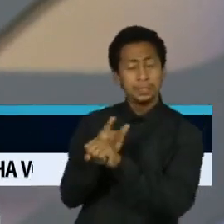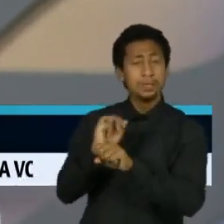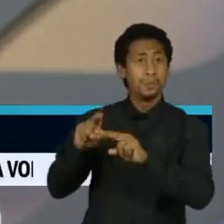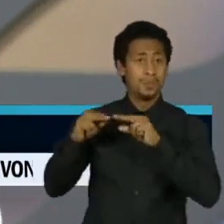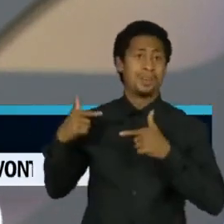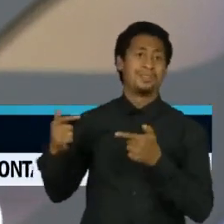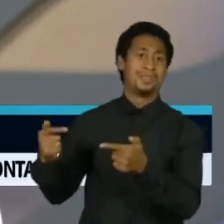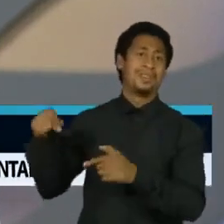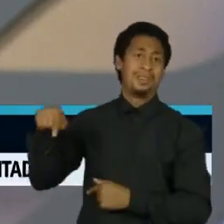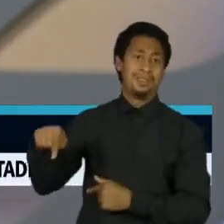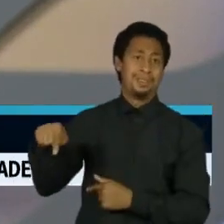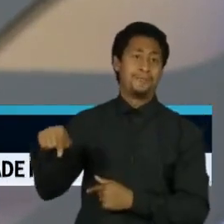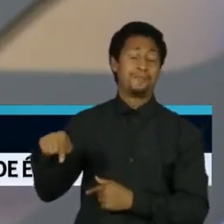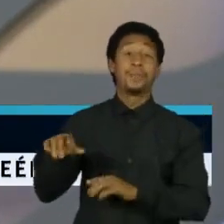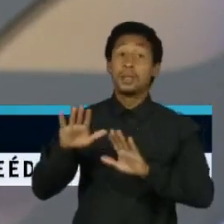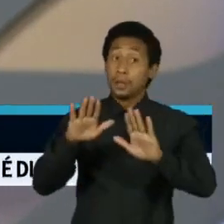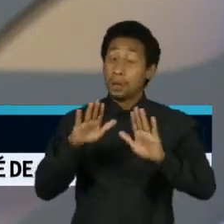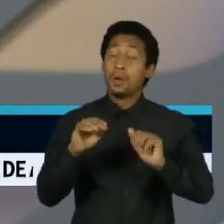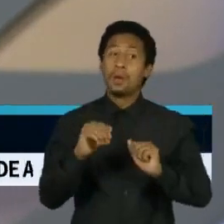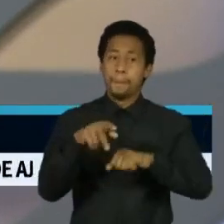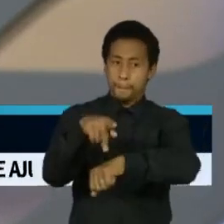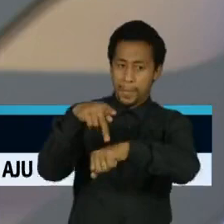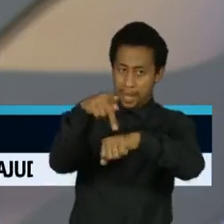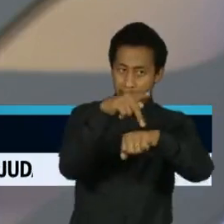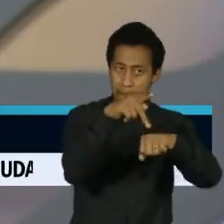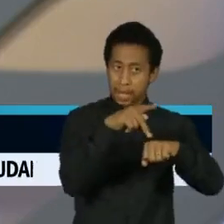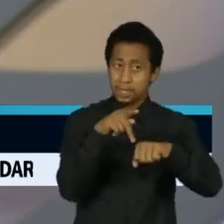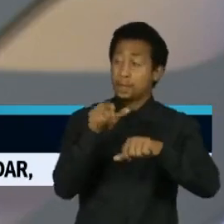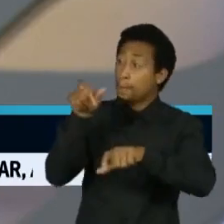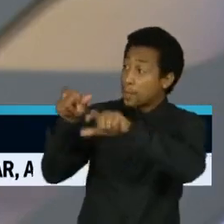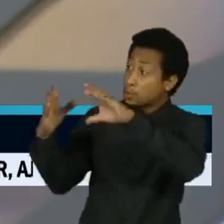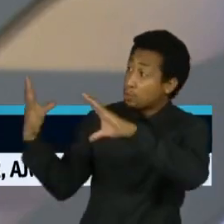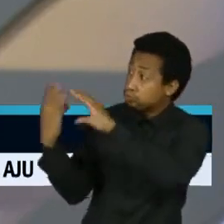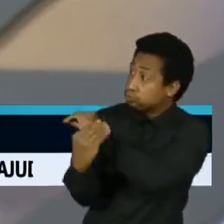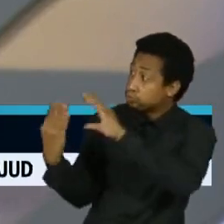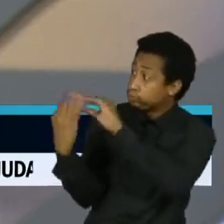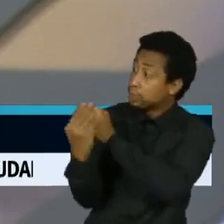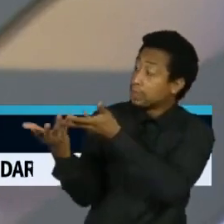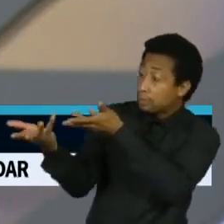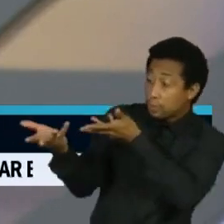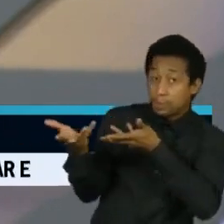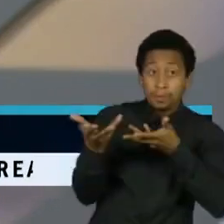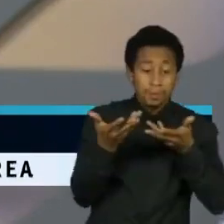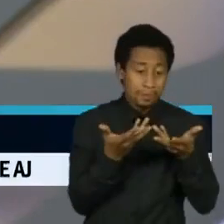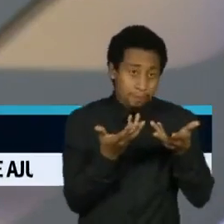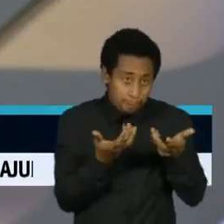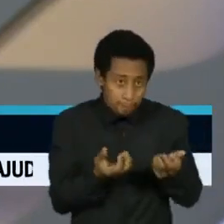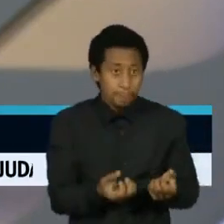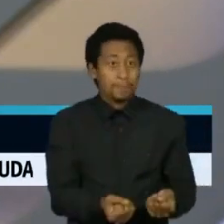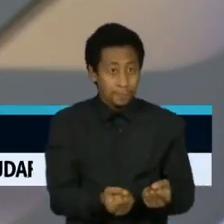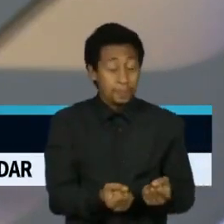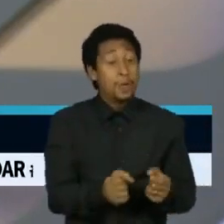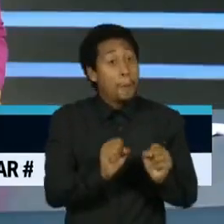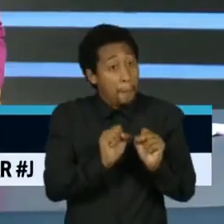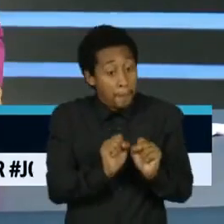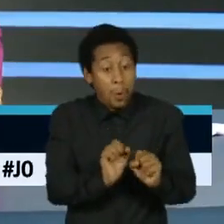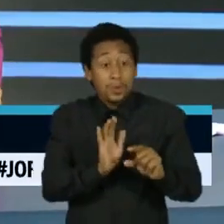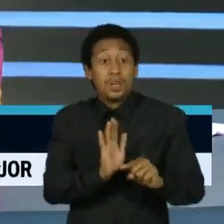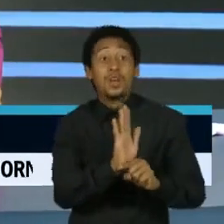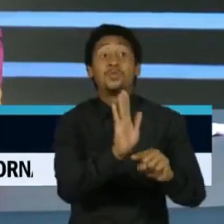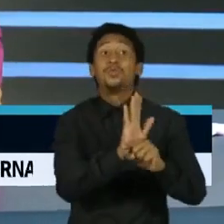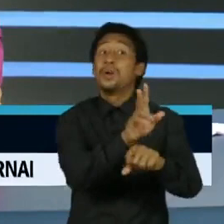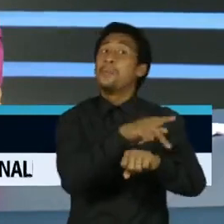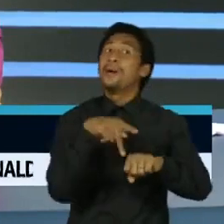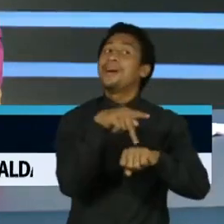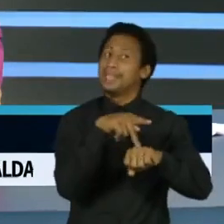acolhe refugiados, é uma coisa que pode beneficiar muito a quem acolhe, não só o acolhido. Né? Então,